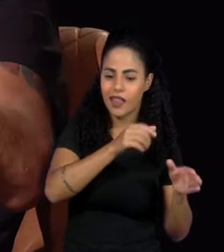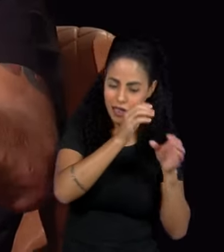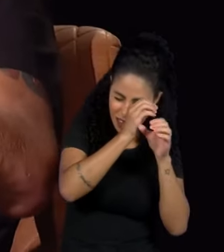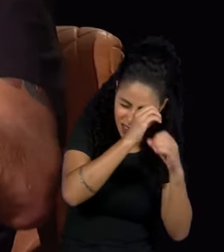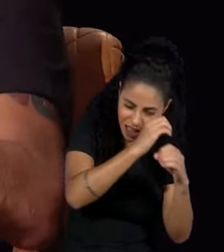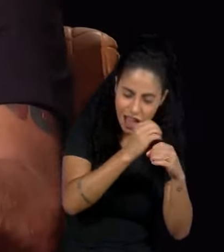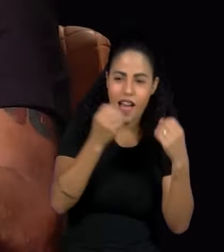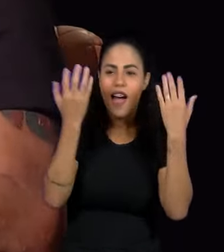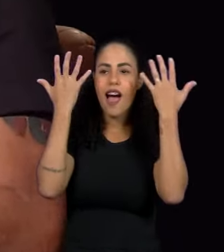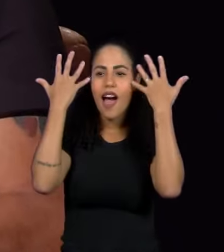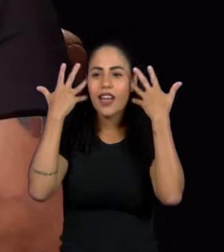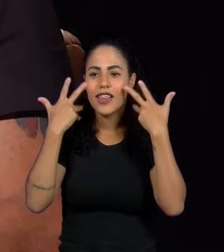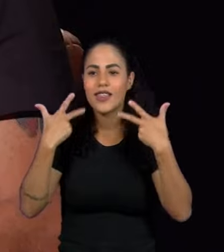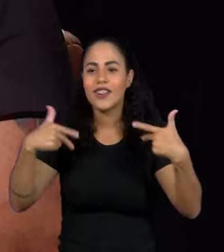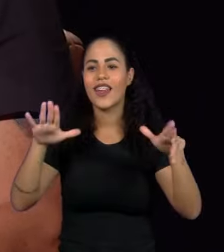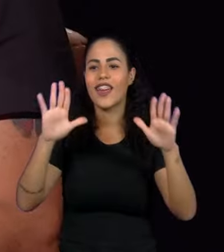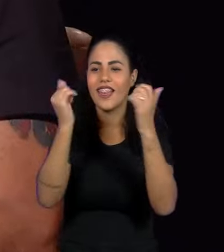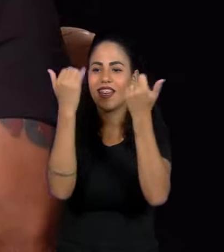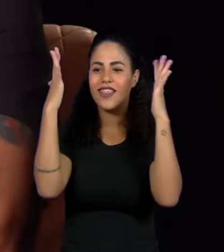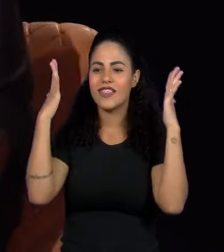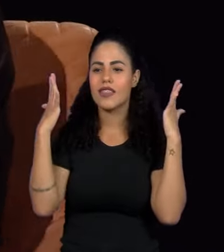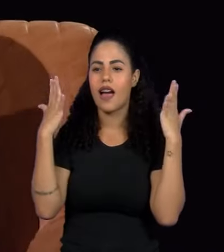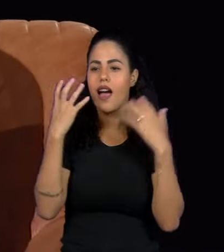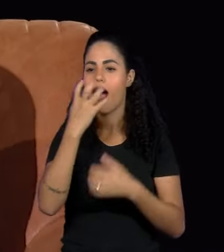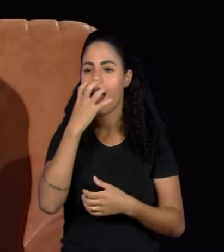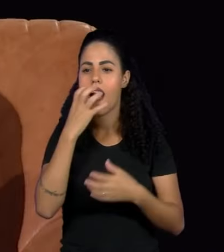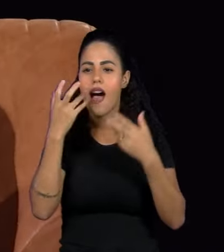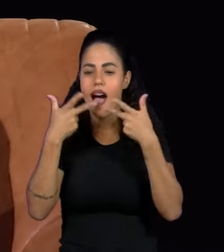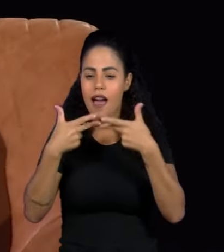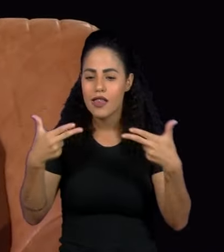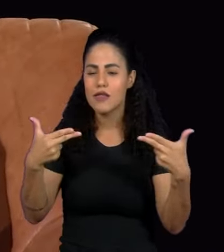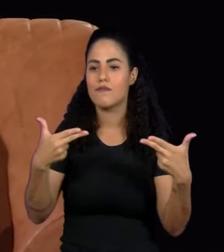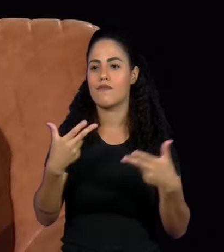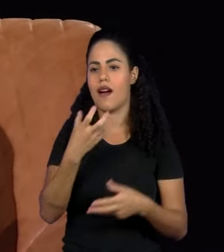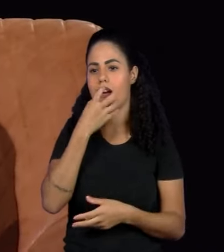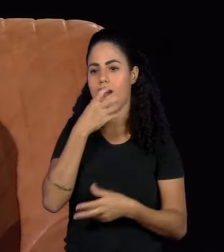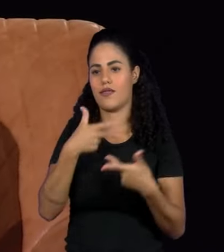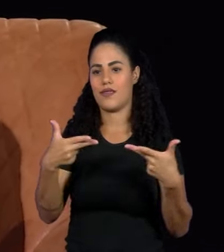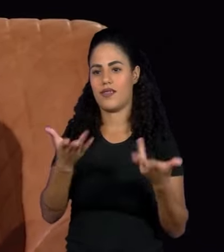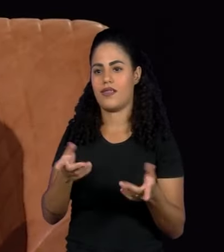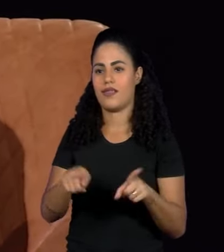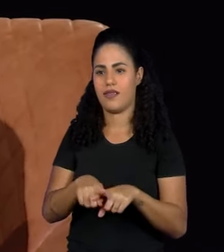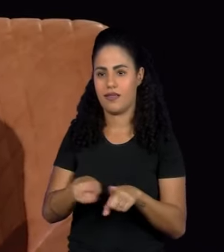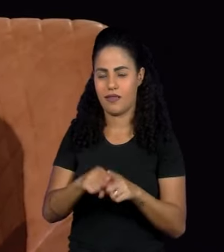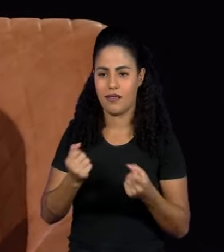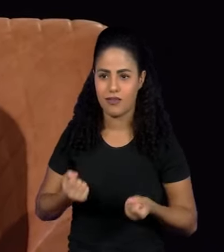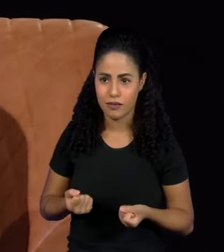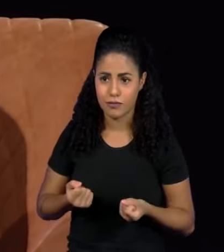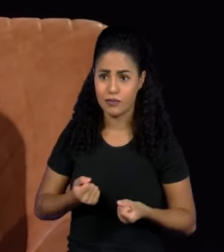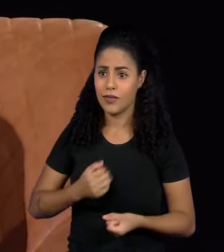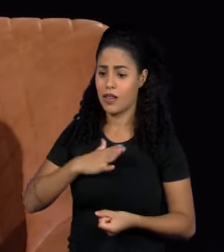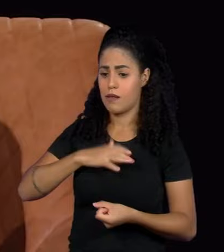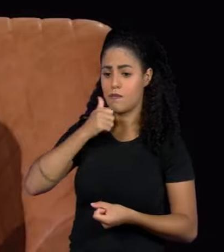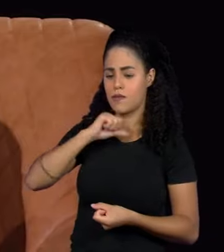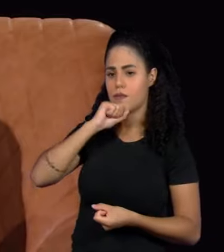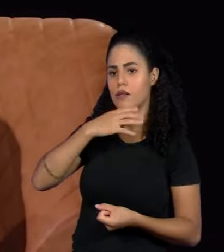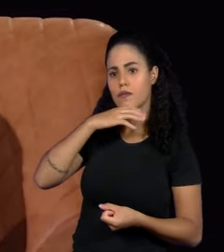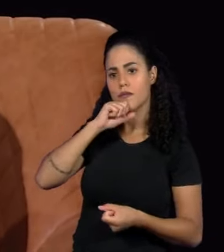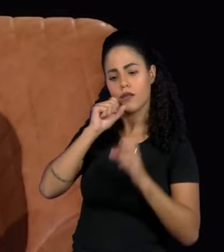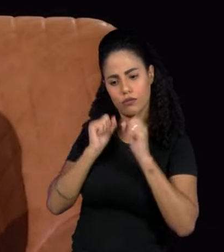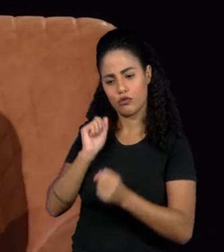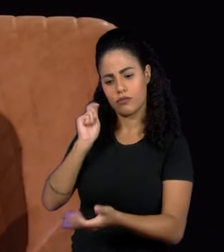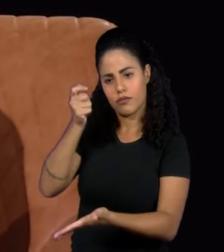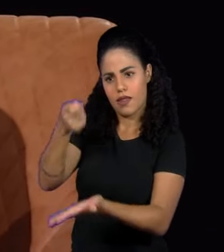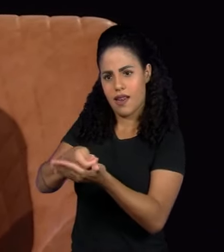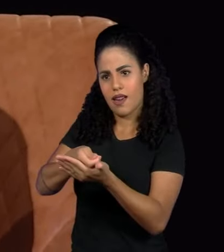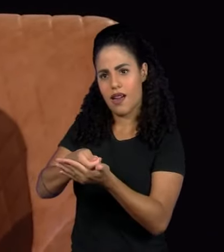Animais, natureza, tudo. E o IRA existe porque meus pais não puderam pagar o meu curso particular no interior de São Paulo.